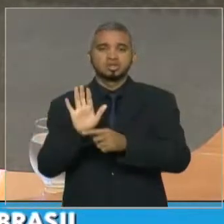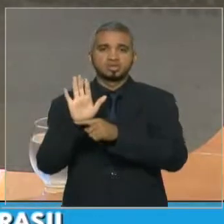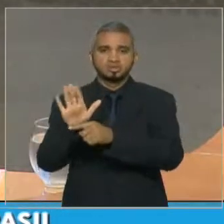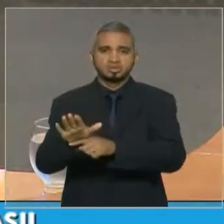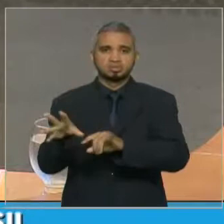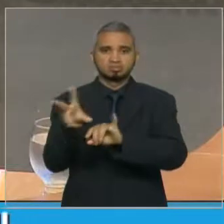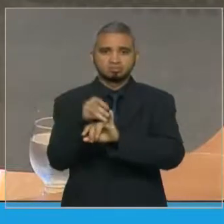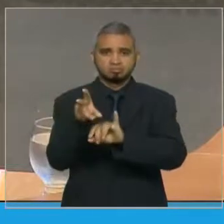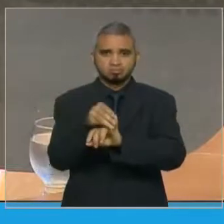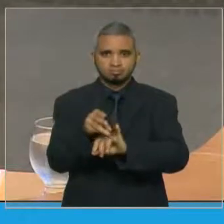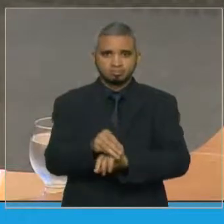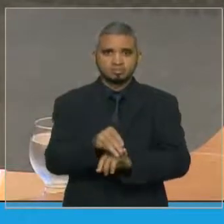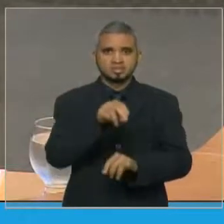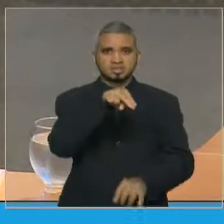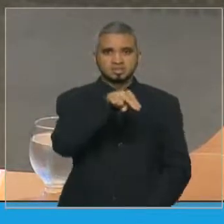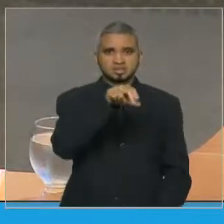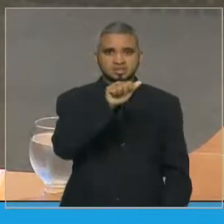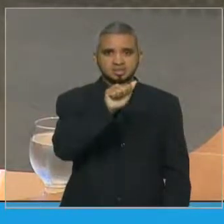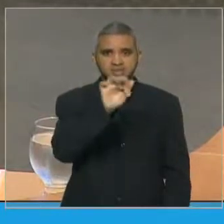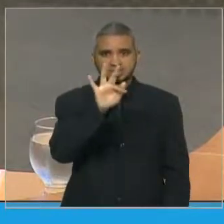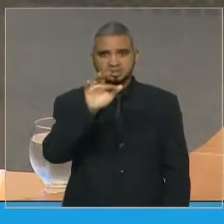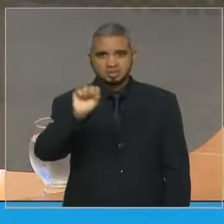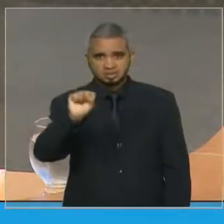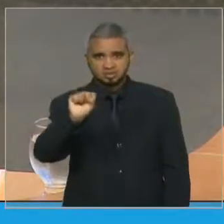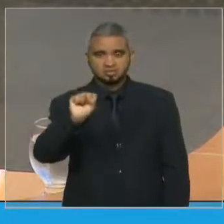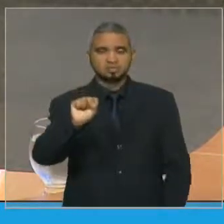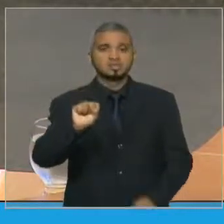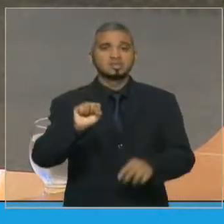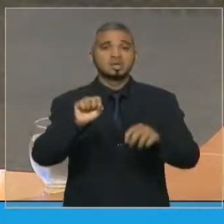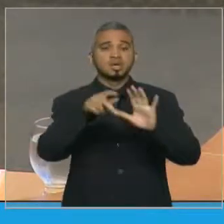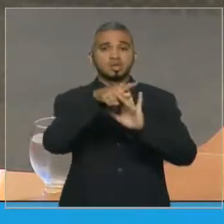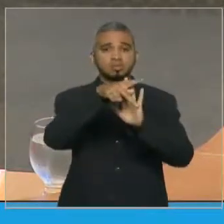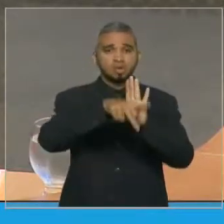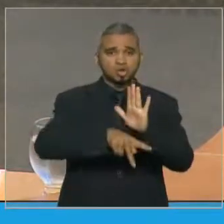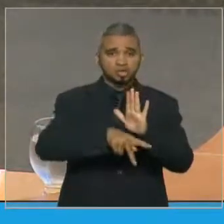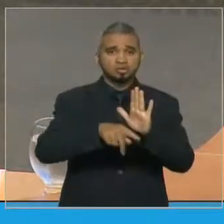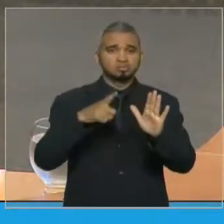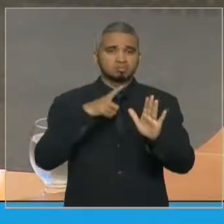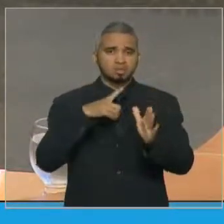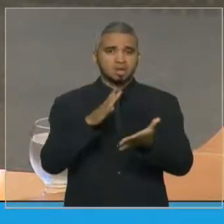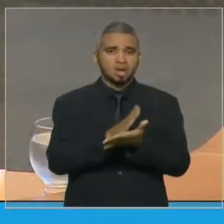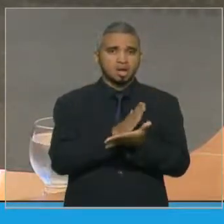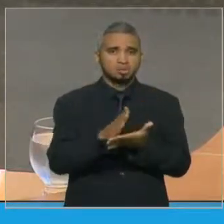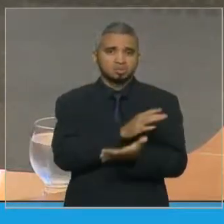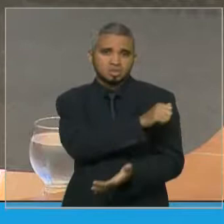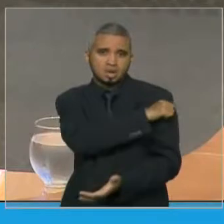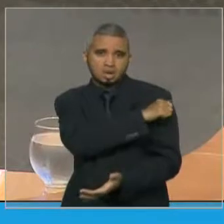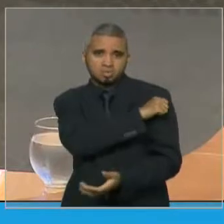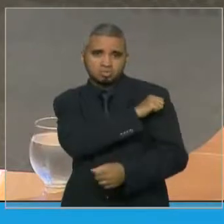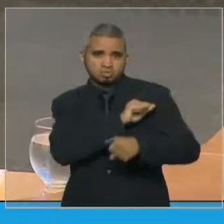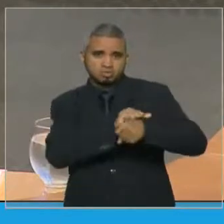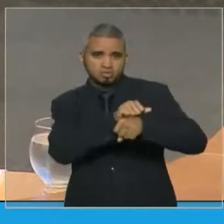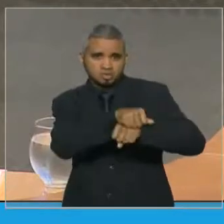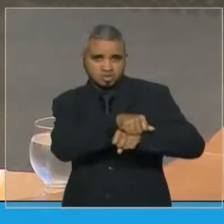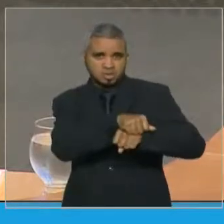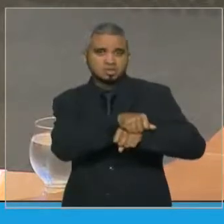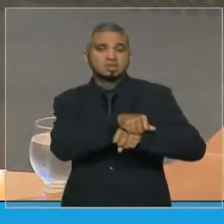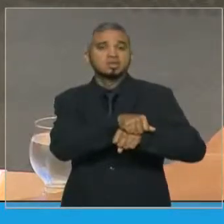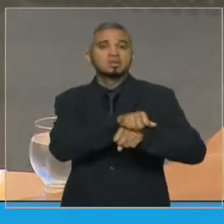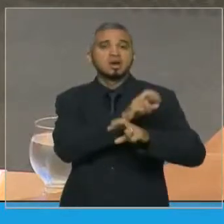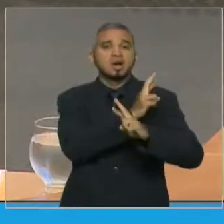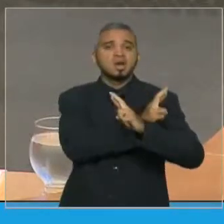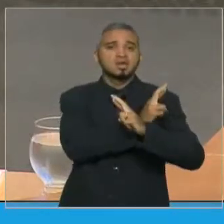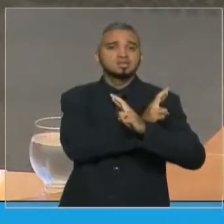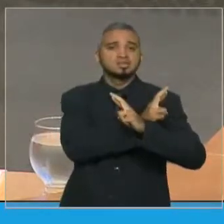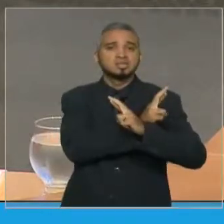NAFs. Projeto em que universitários são capacitados pela Receita Federal para prestar atendimentos contábeis e fiscais